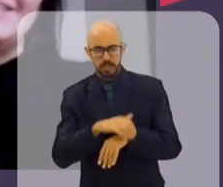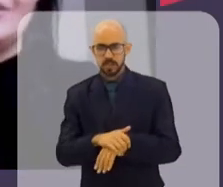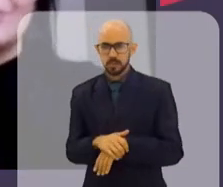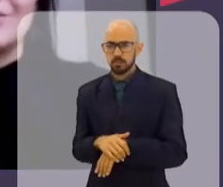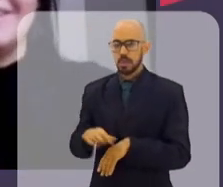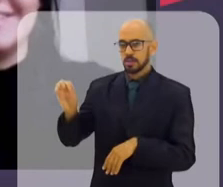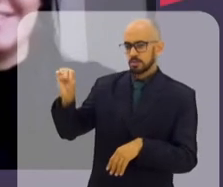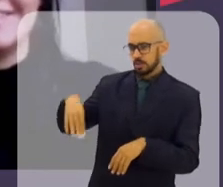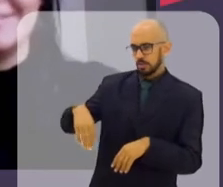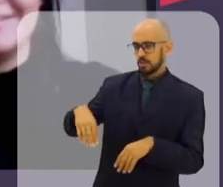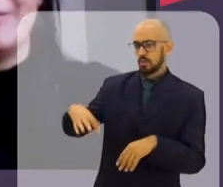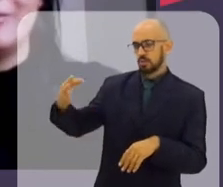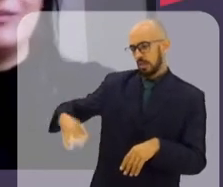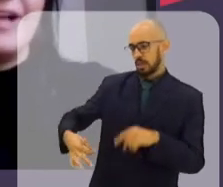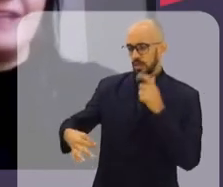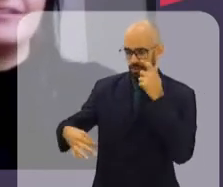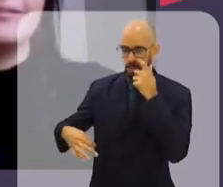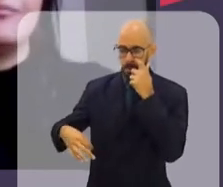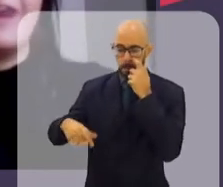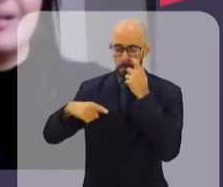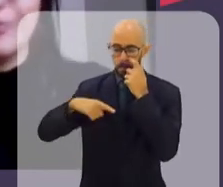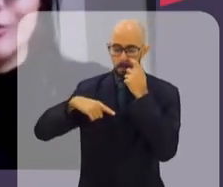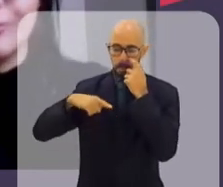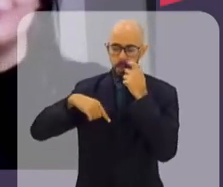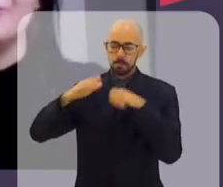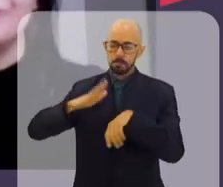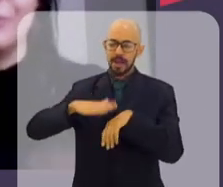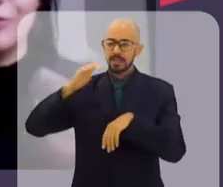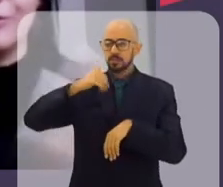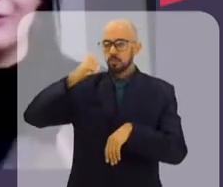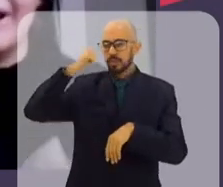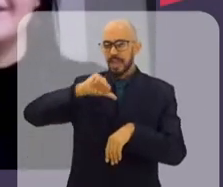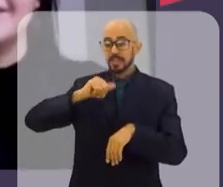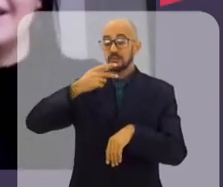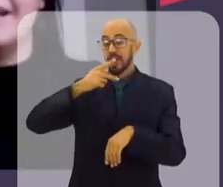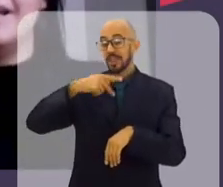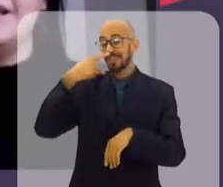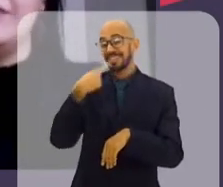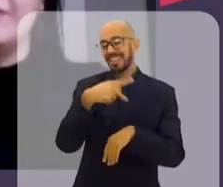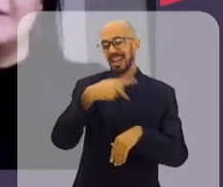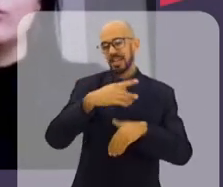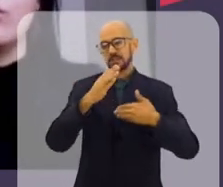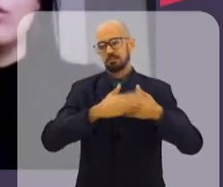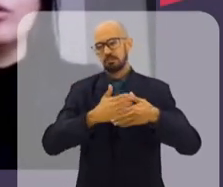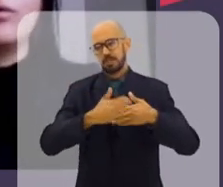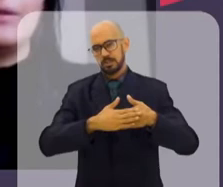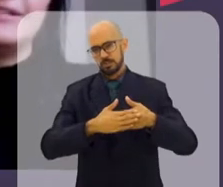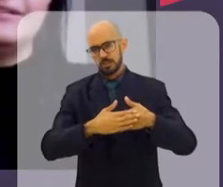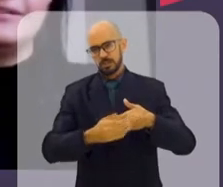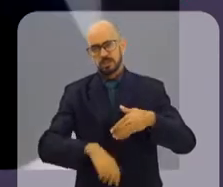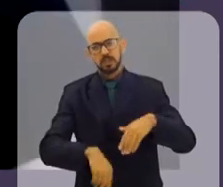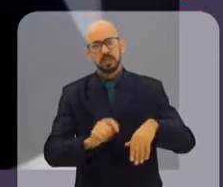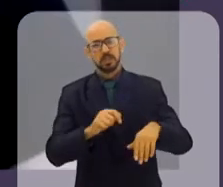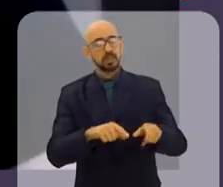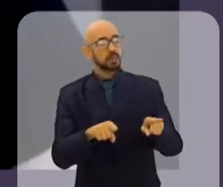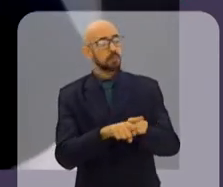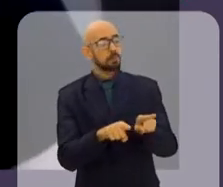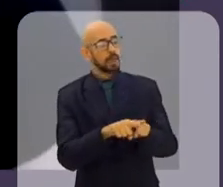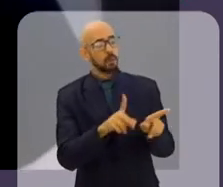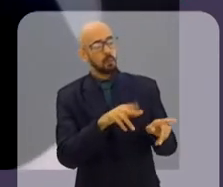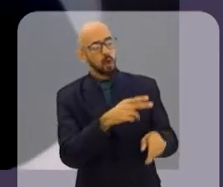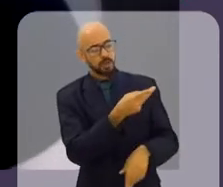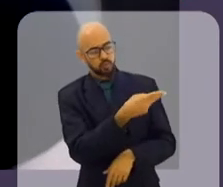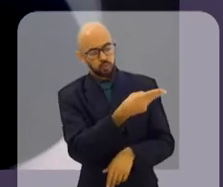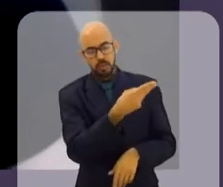Ah, sim, com certeza. Tem mais mulheres que falam sobre mulheres e fazendo coro com a Patrícia e com a Andréia. Isso